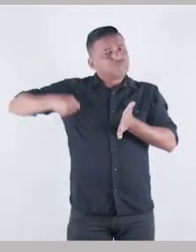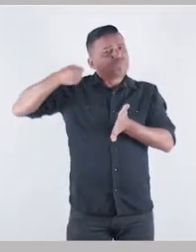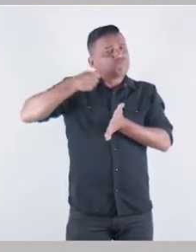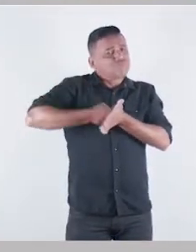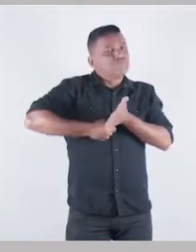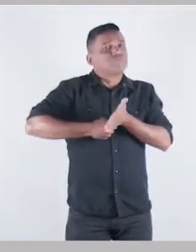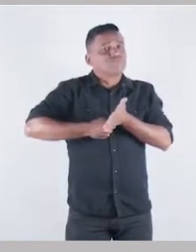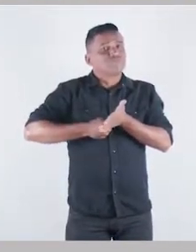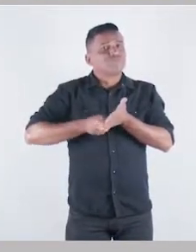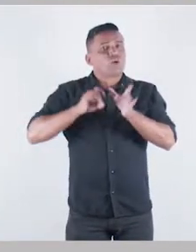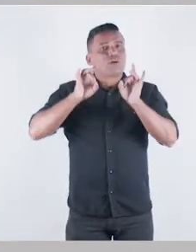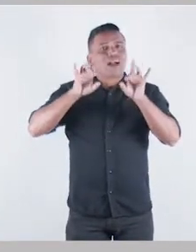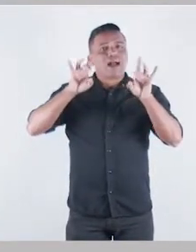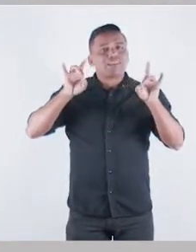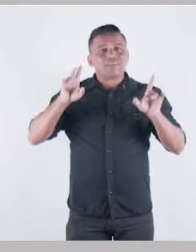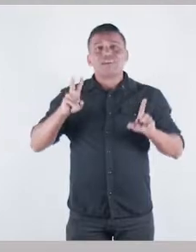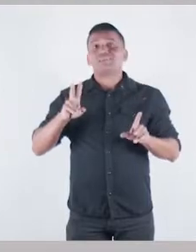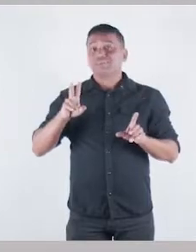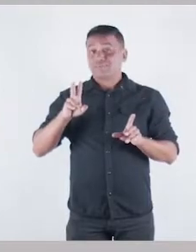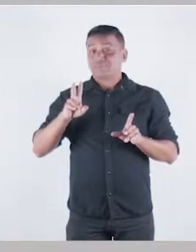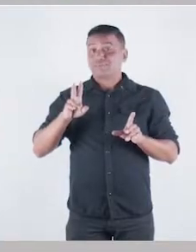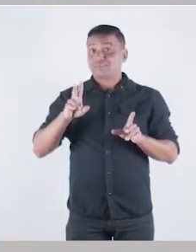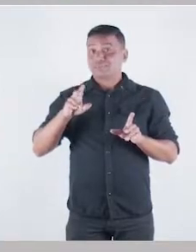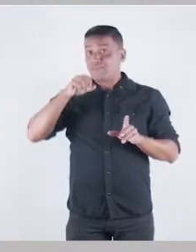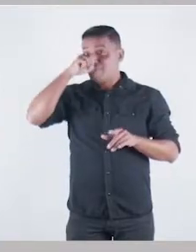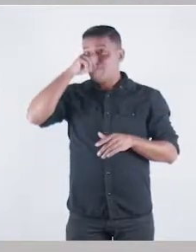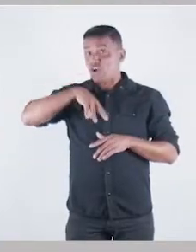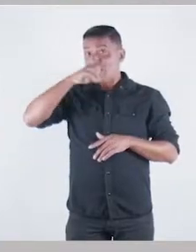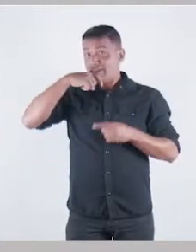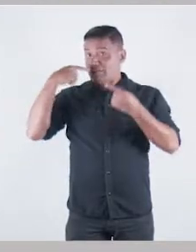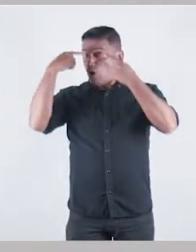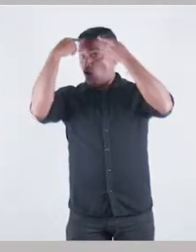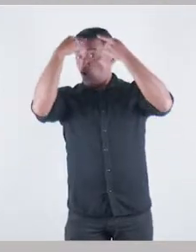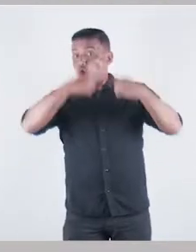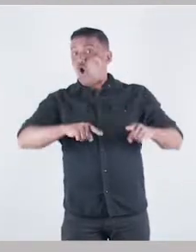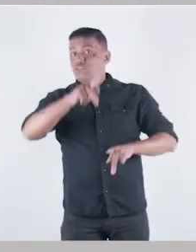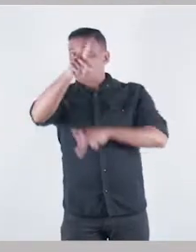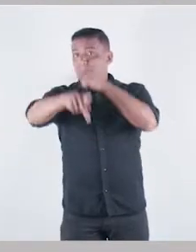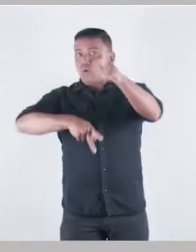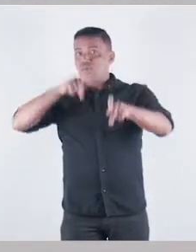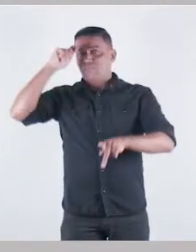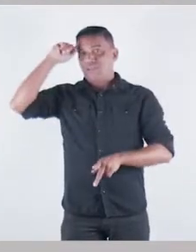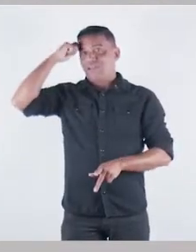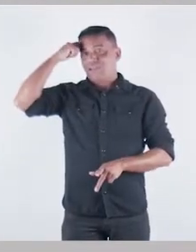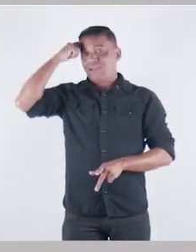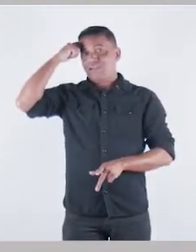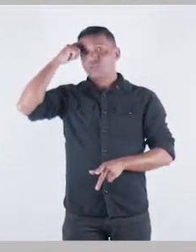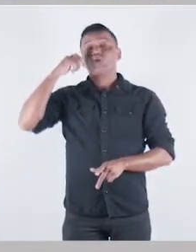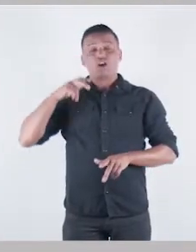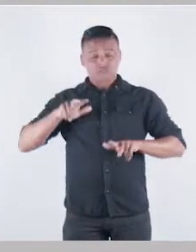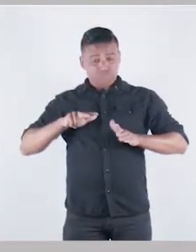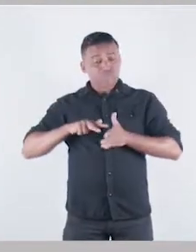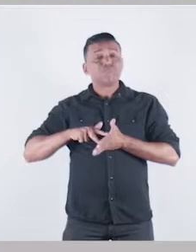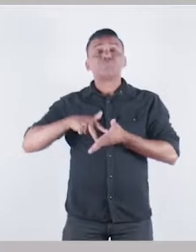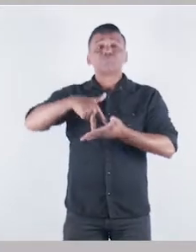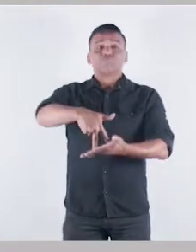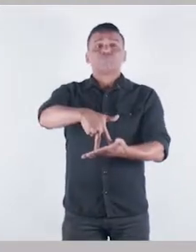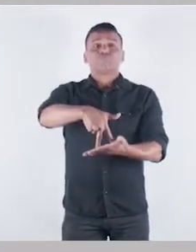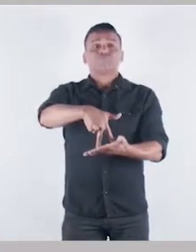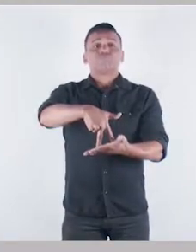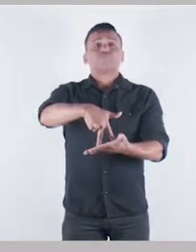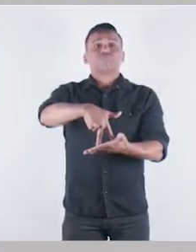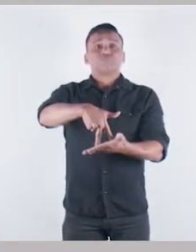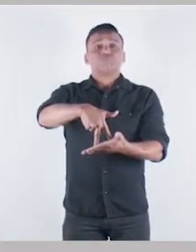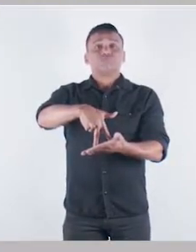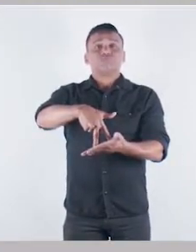e cada vez que eles acirram a violência contra a gente, mais nós acirramos a disposição de liquidar